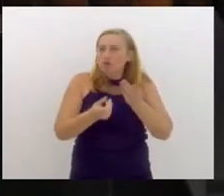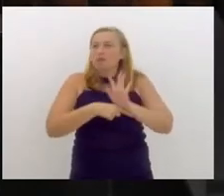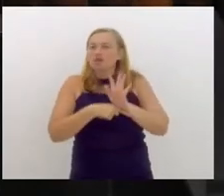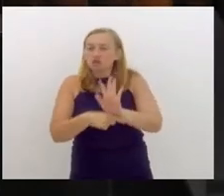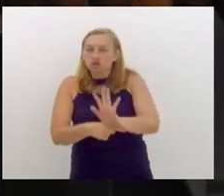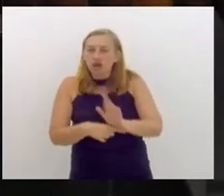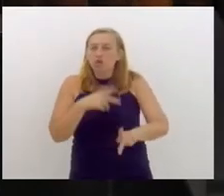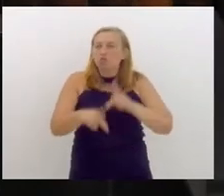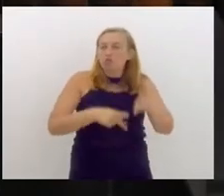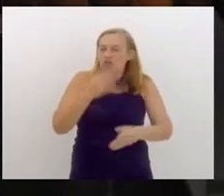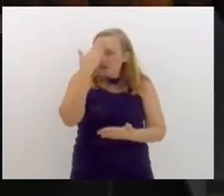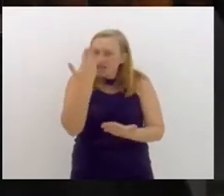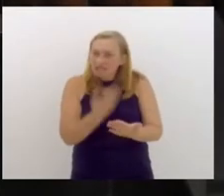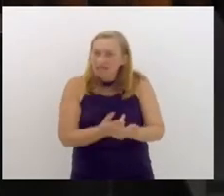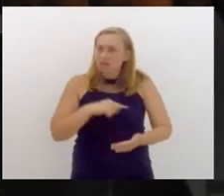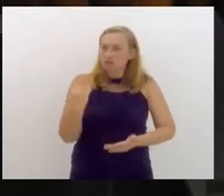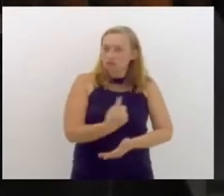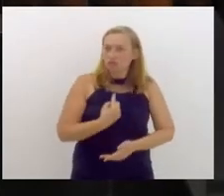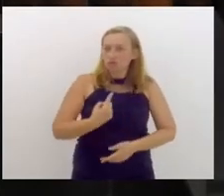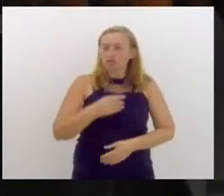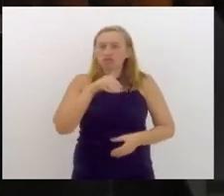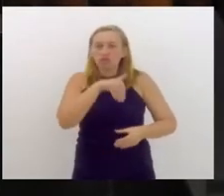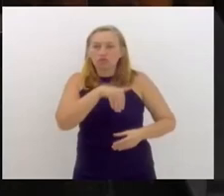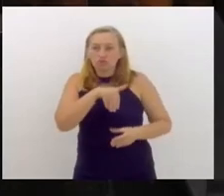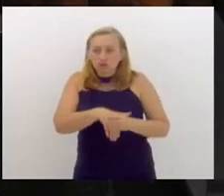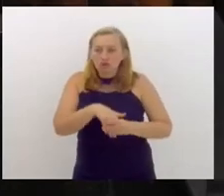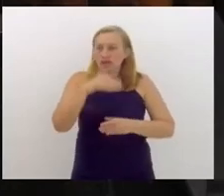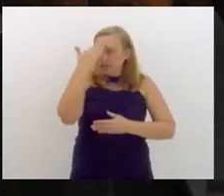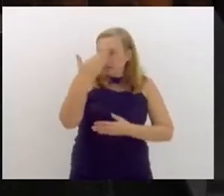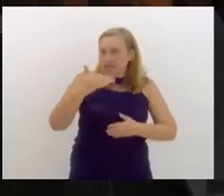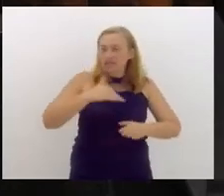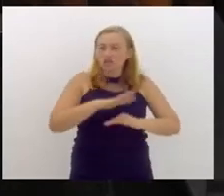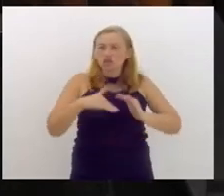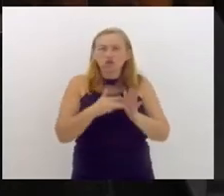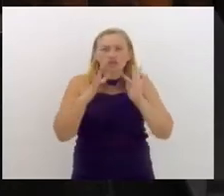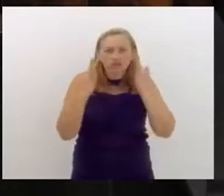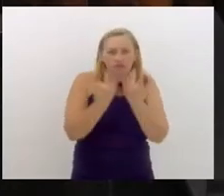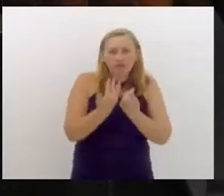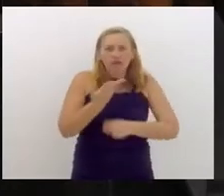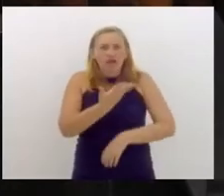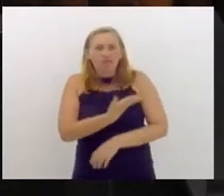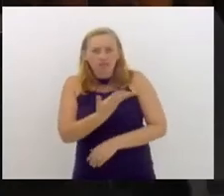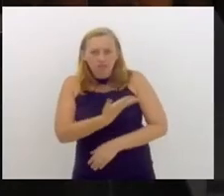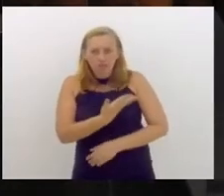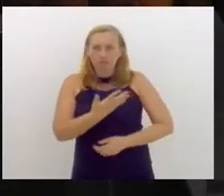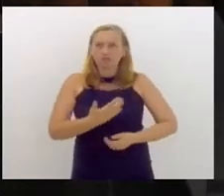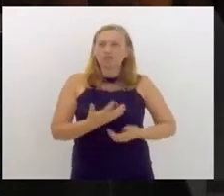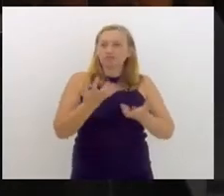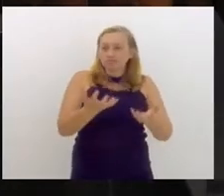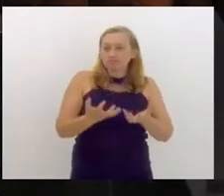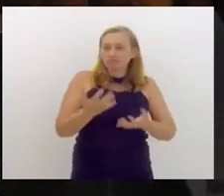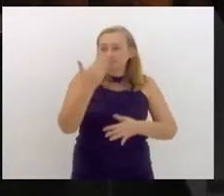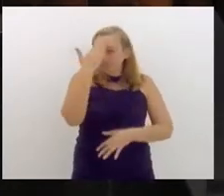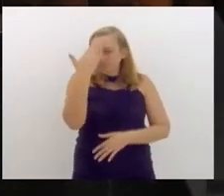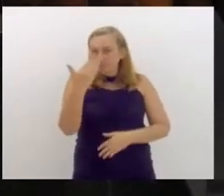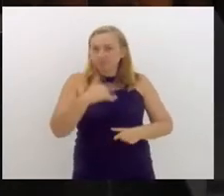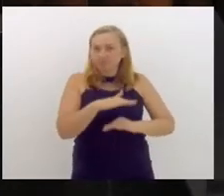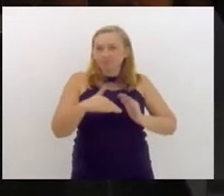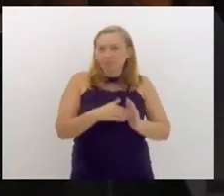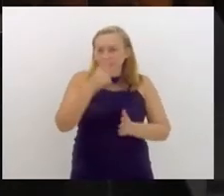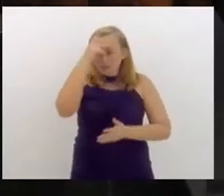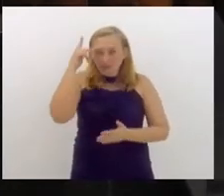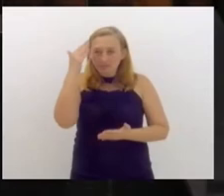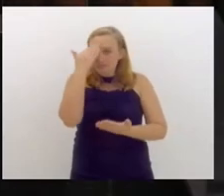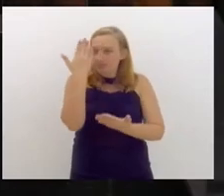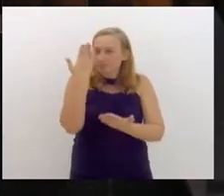aqueles eleitores que confiaram no nosso voto. Quero agradecer muito a toda a minha família, a todos os meus amigos. Quero agradecer a todas as pessoas que